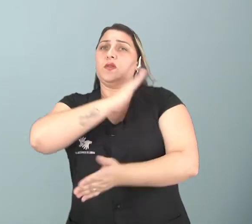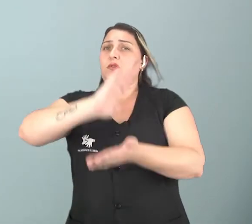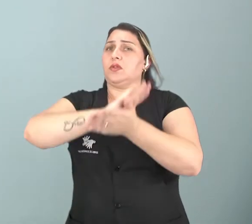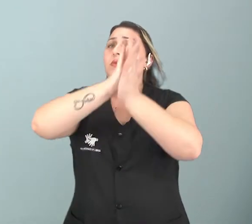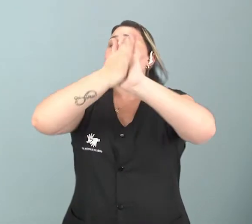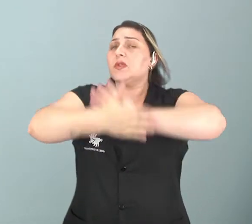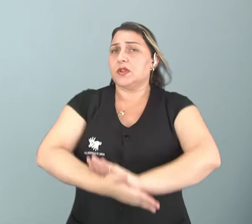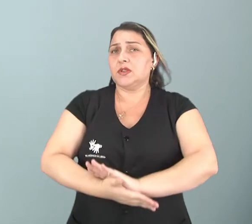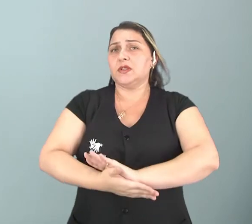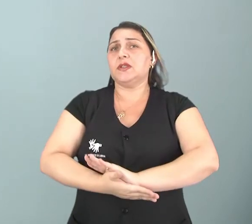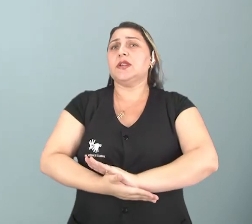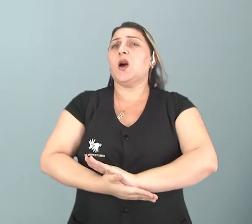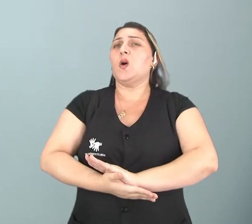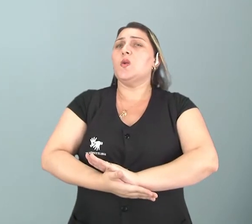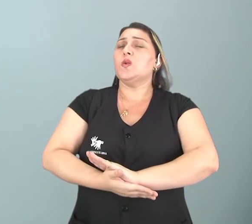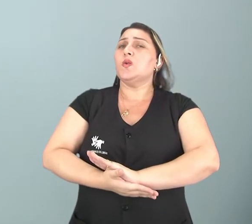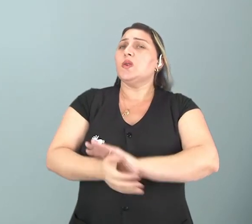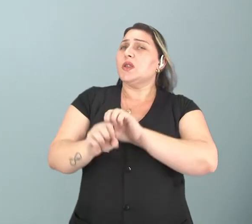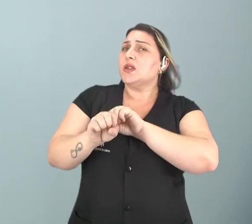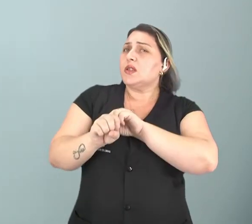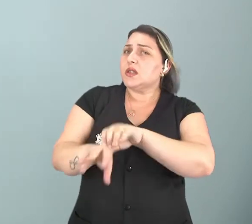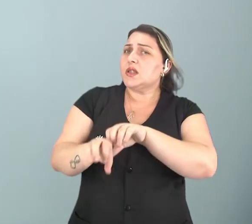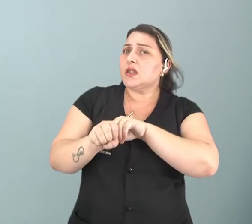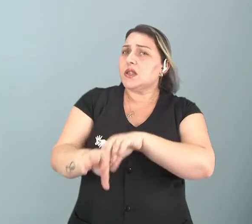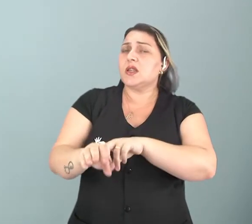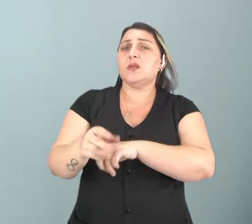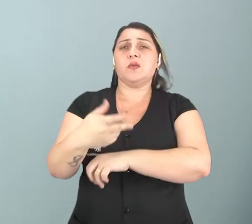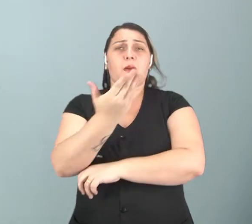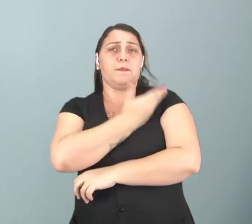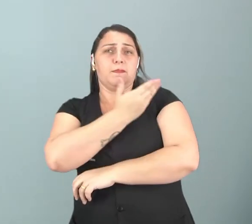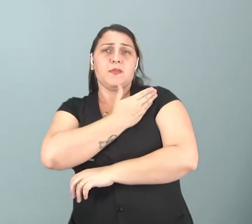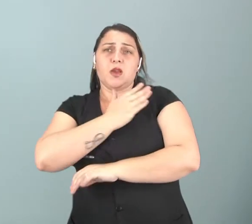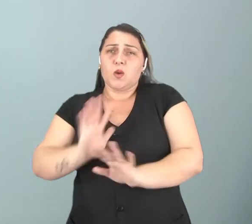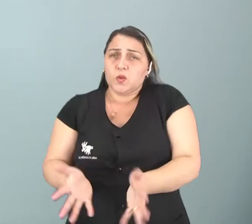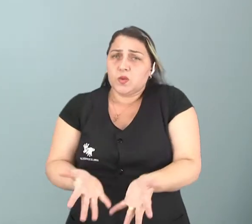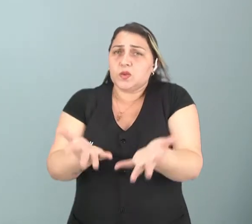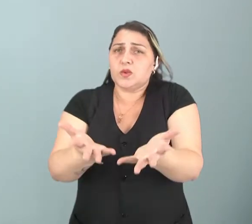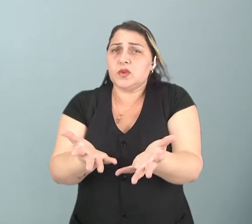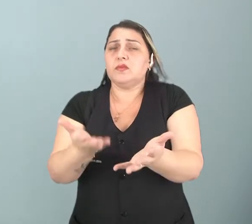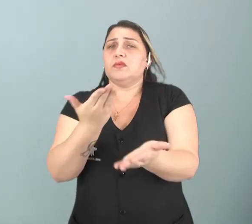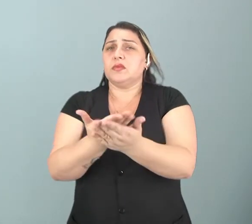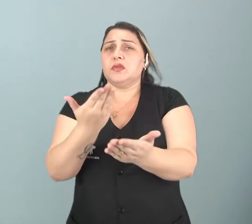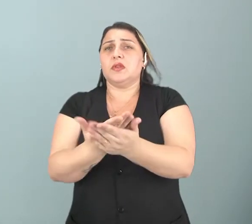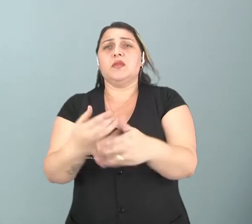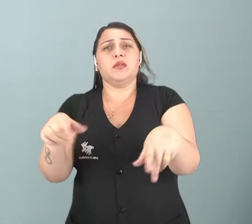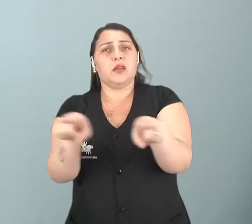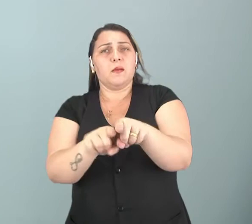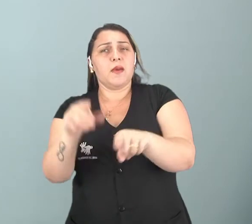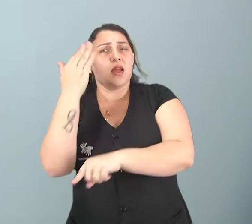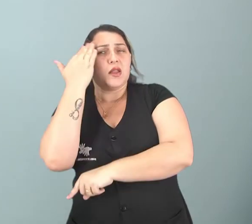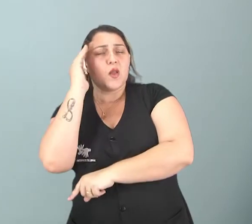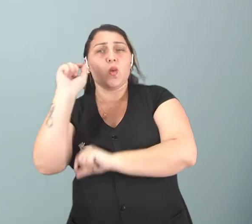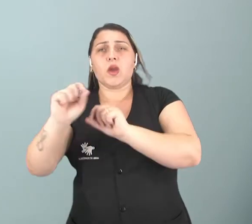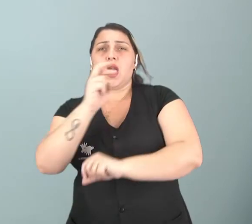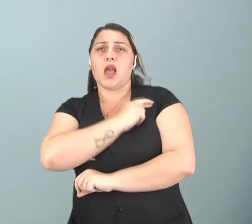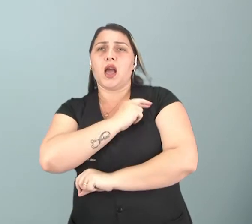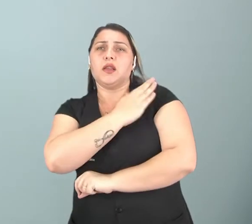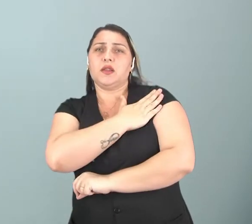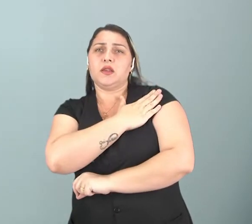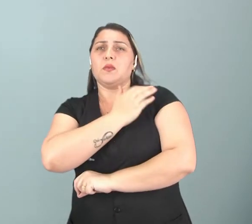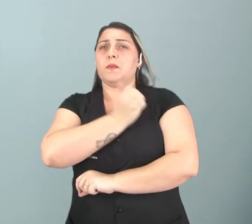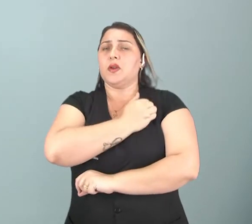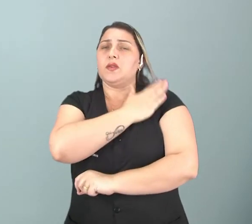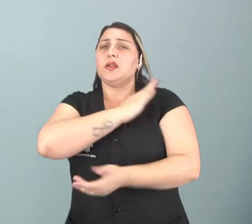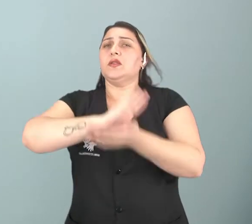discriminação, repasse para o seu colega que não assistiu. Incentive ele a assistir essa aula também. Incentive ele a entender o que é racismo,